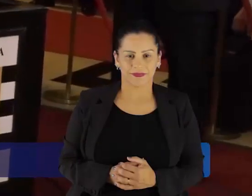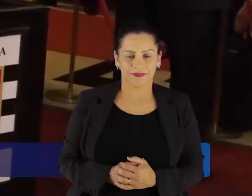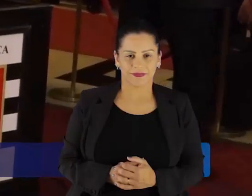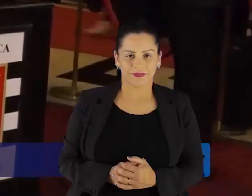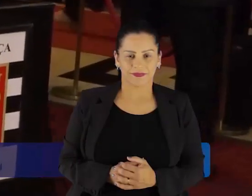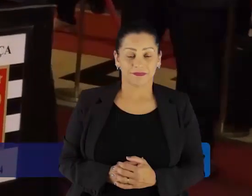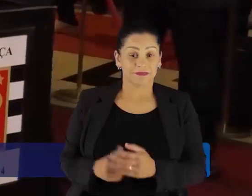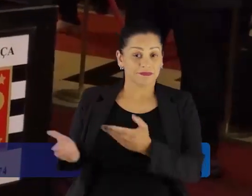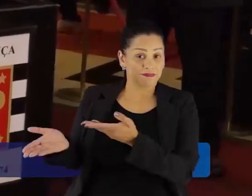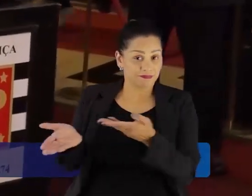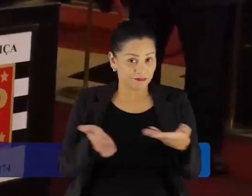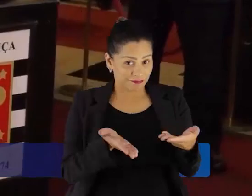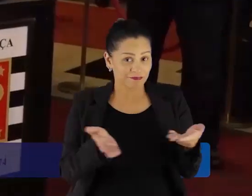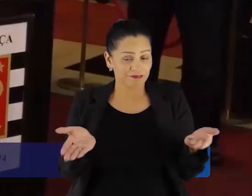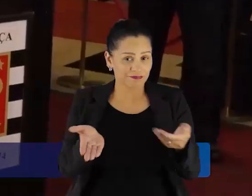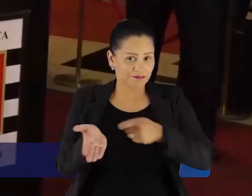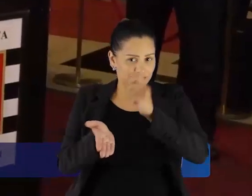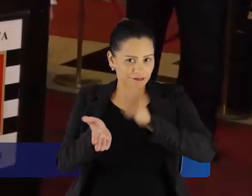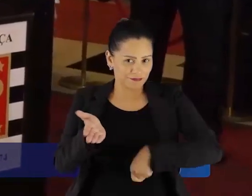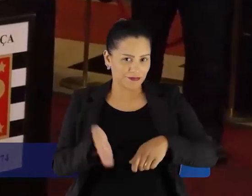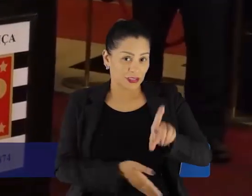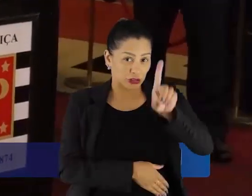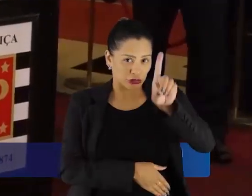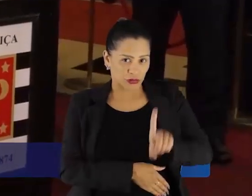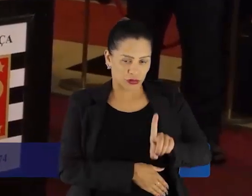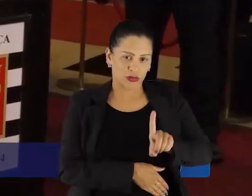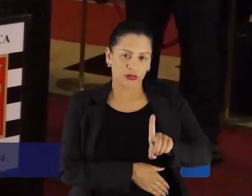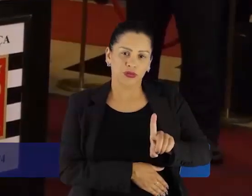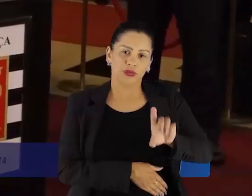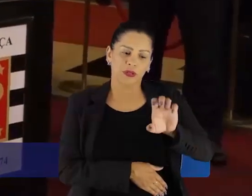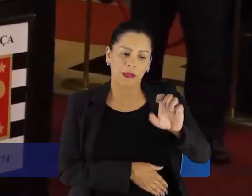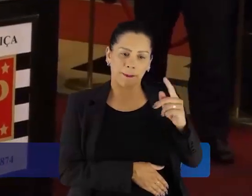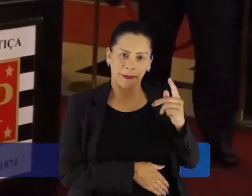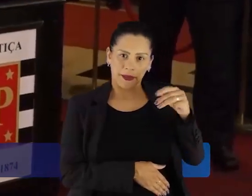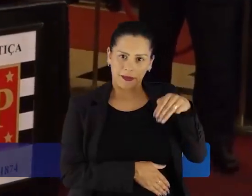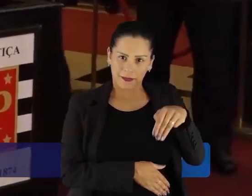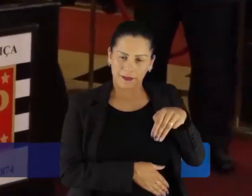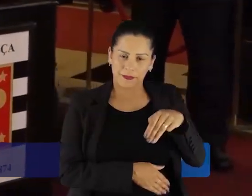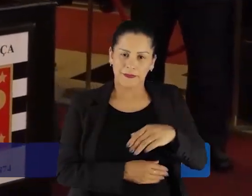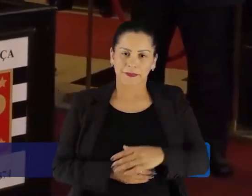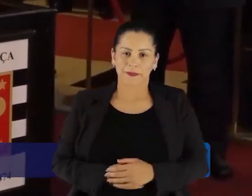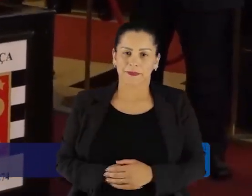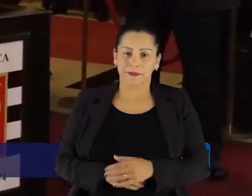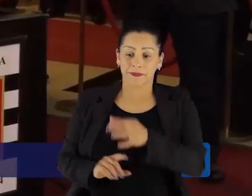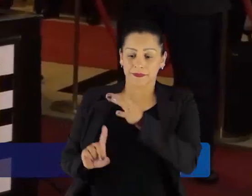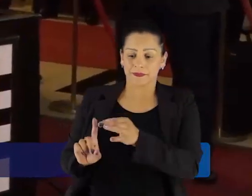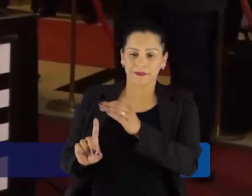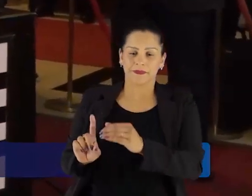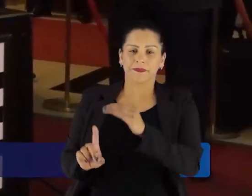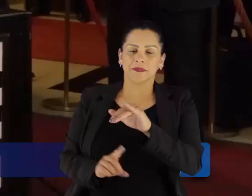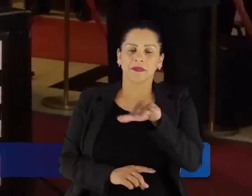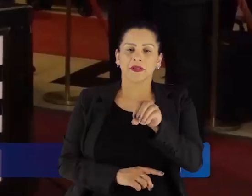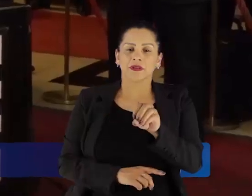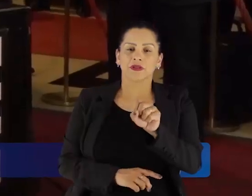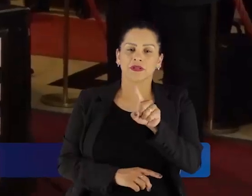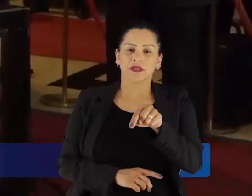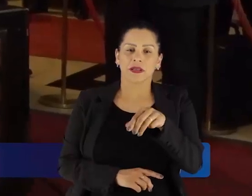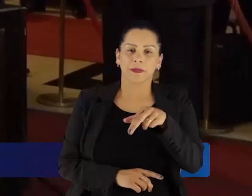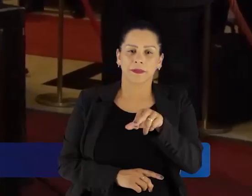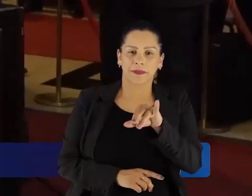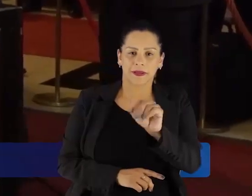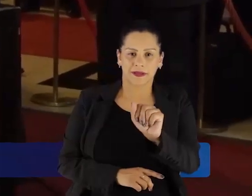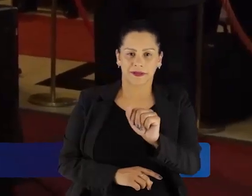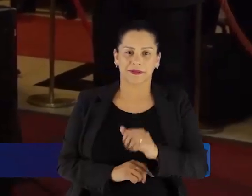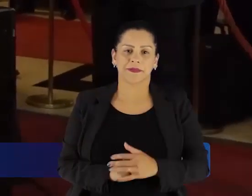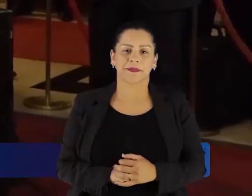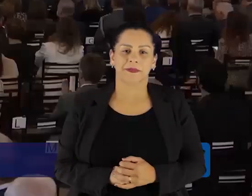eu convido para que assine como diretor da Escola Paulista da magistratura Desembargador José Maria câmara júnior